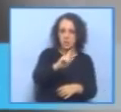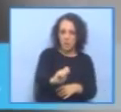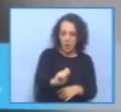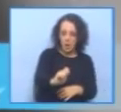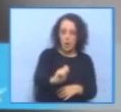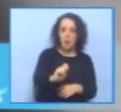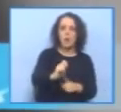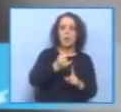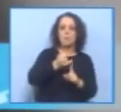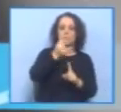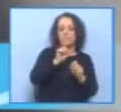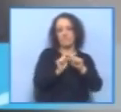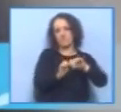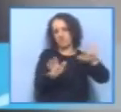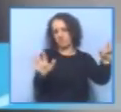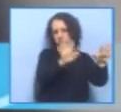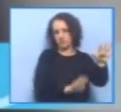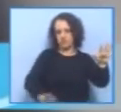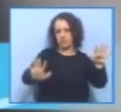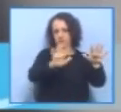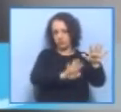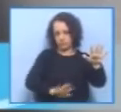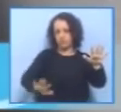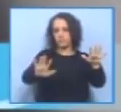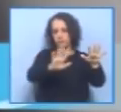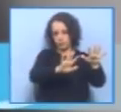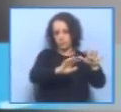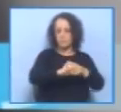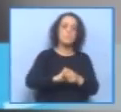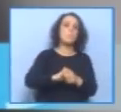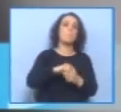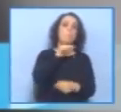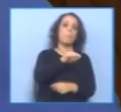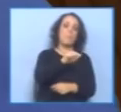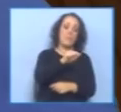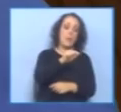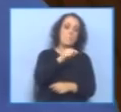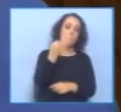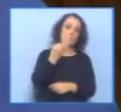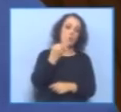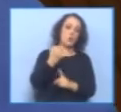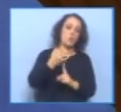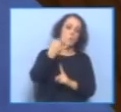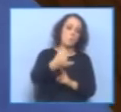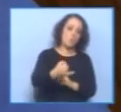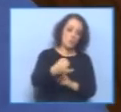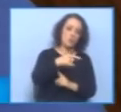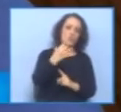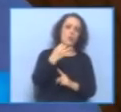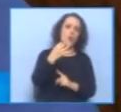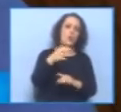depois, que é a Conferência Episcopal da América Latina, sim. E eles espalharam como